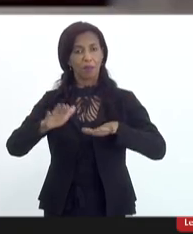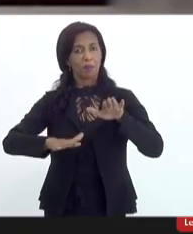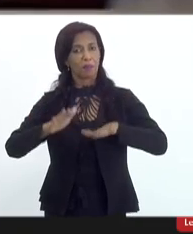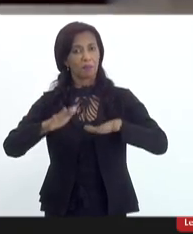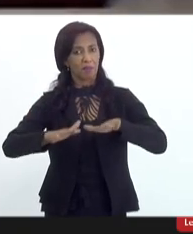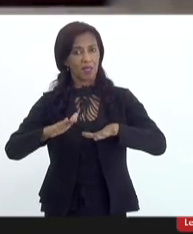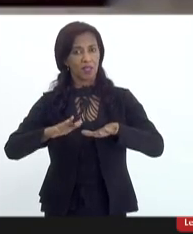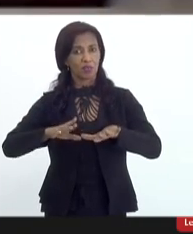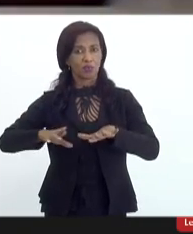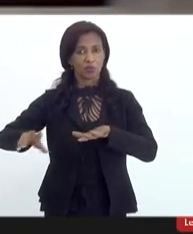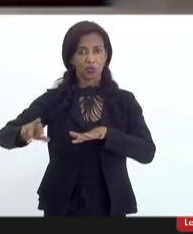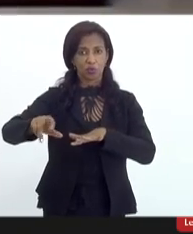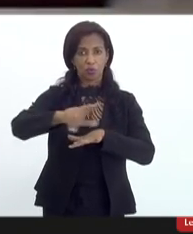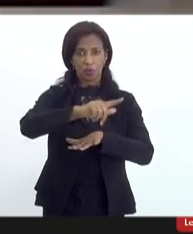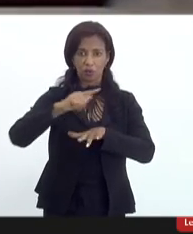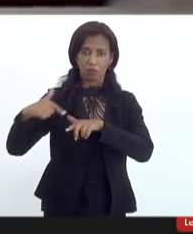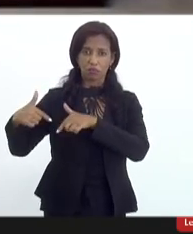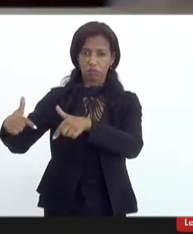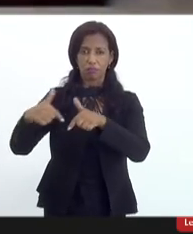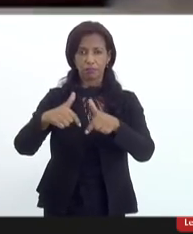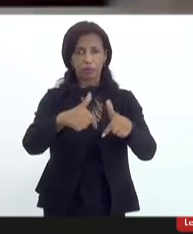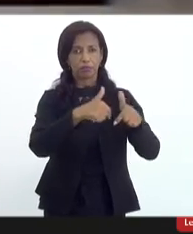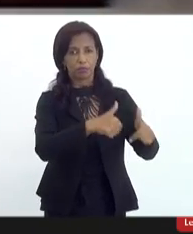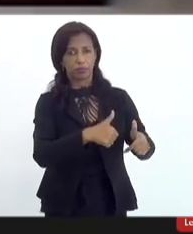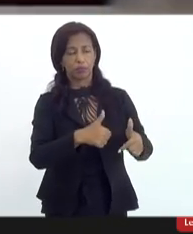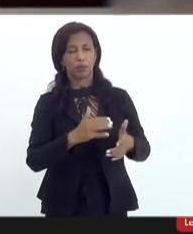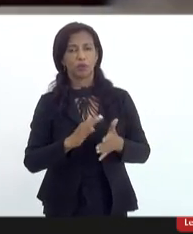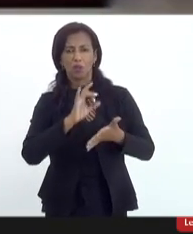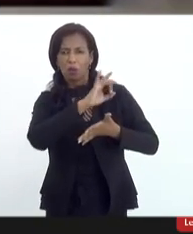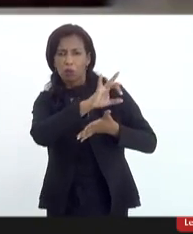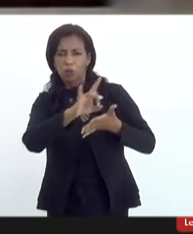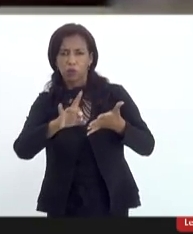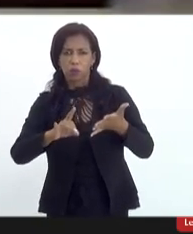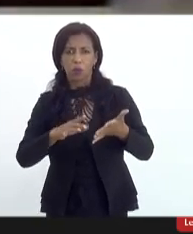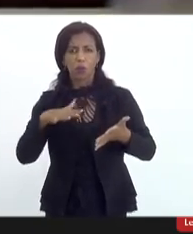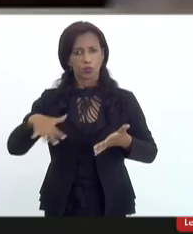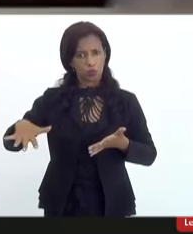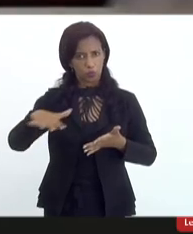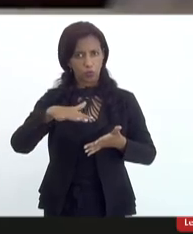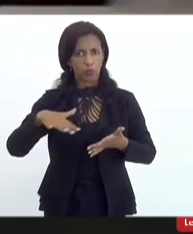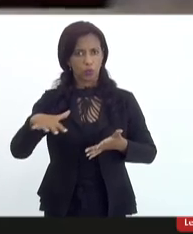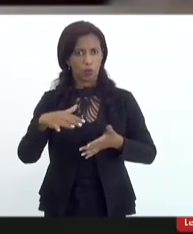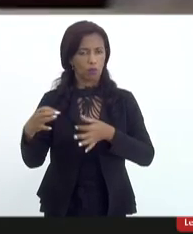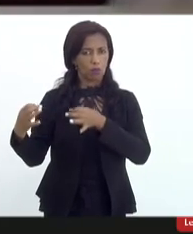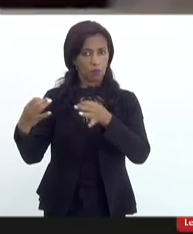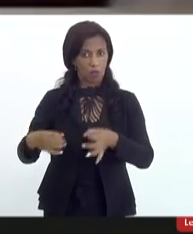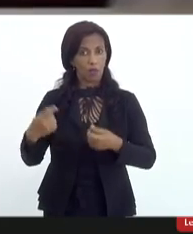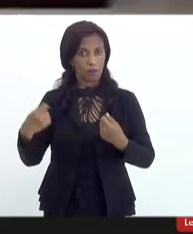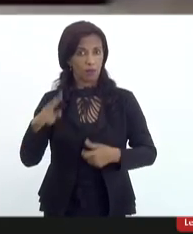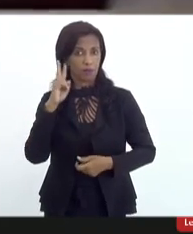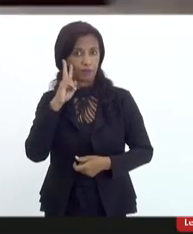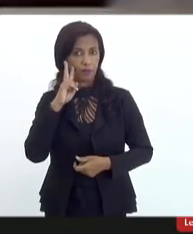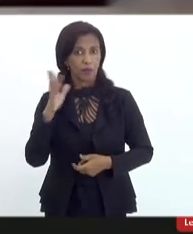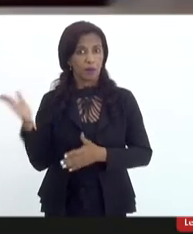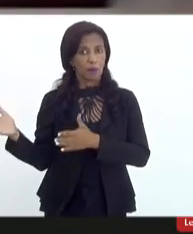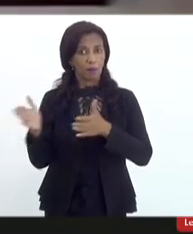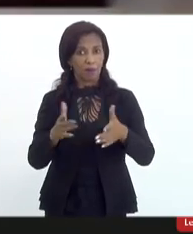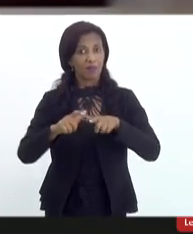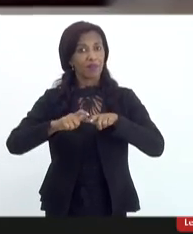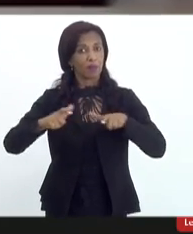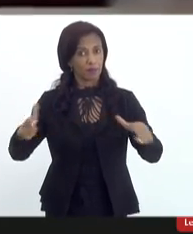de todas essas iniciativas, de todas essas proposições no campo legal, é preciso frisar, mas